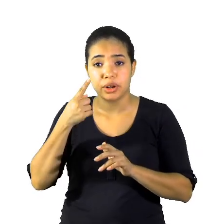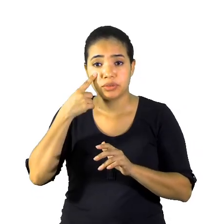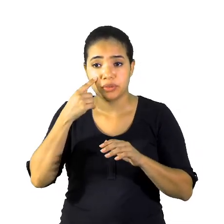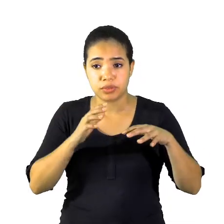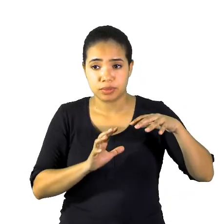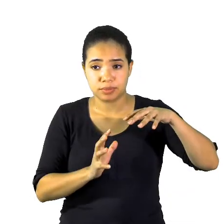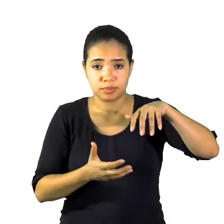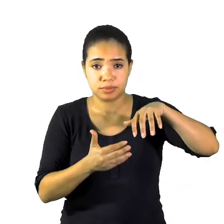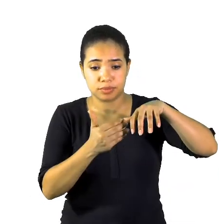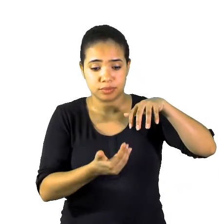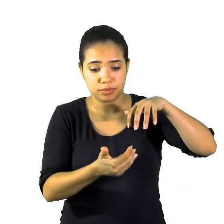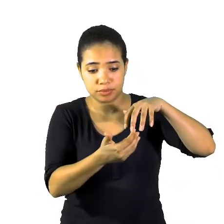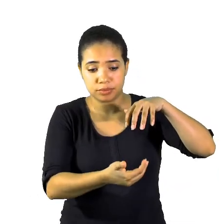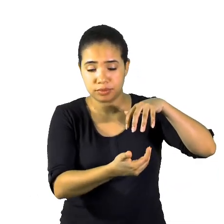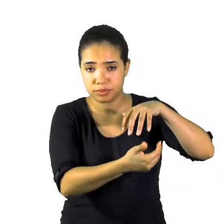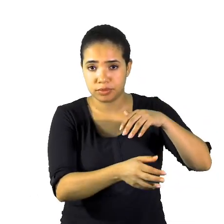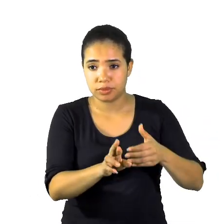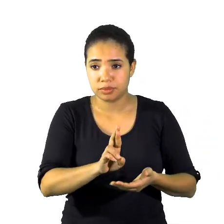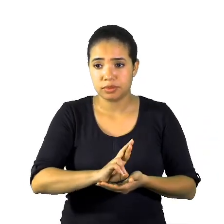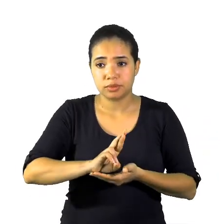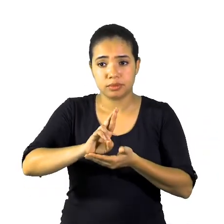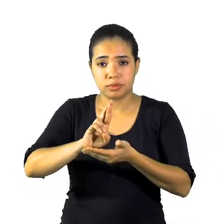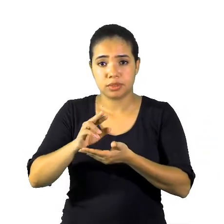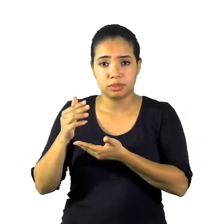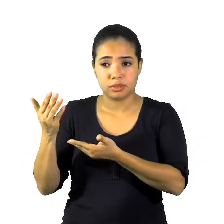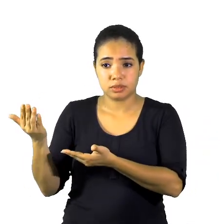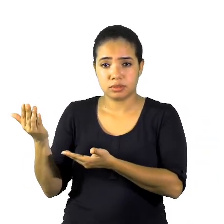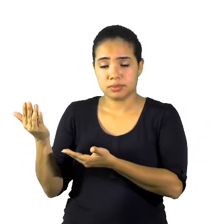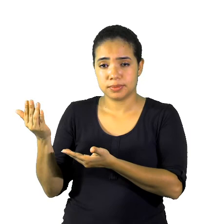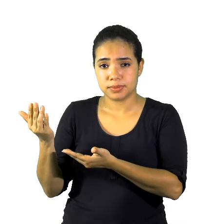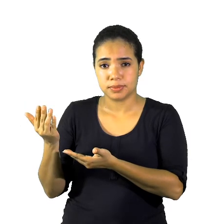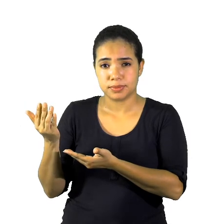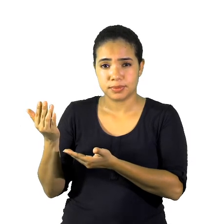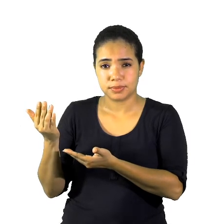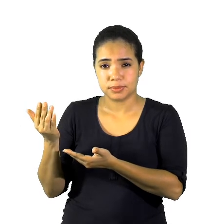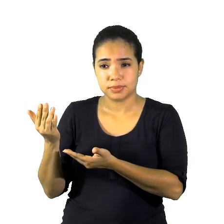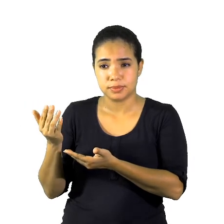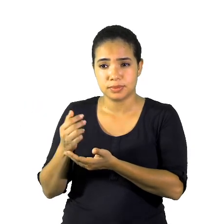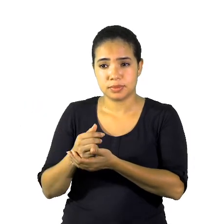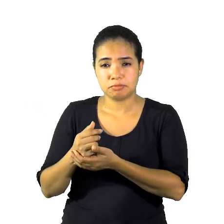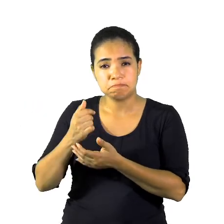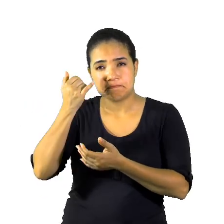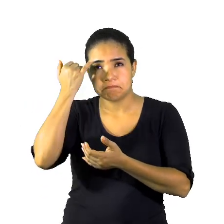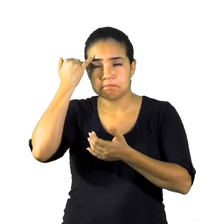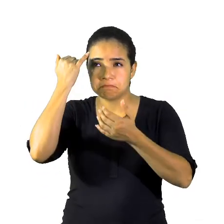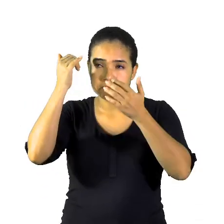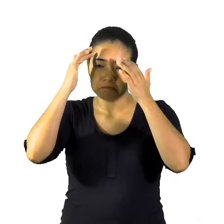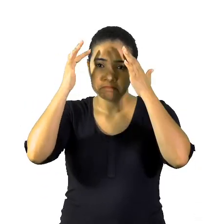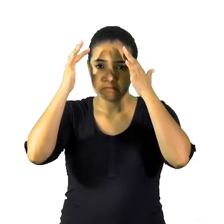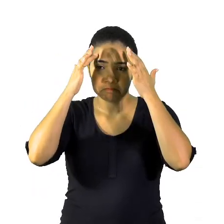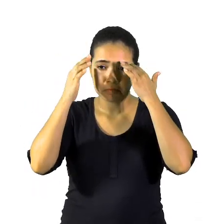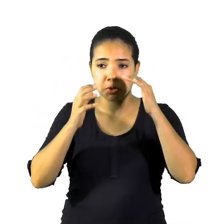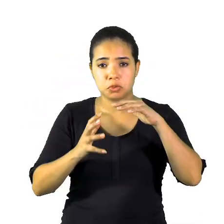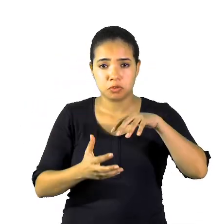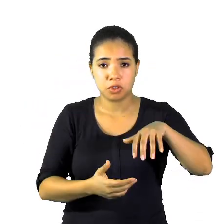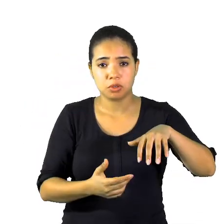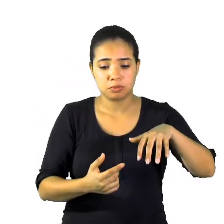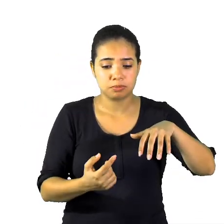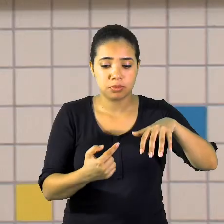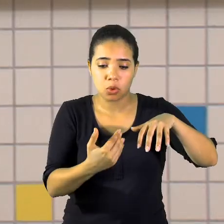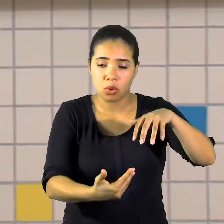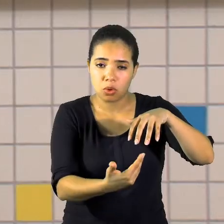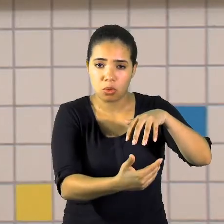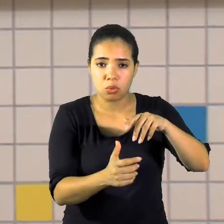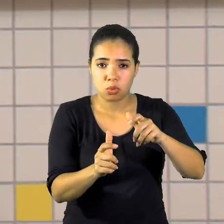no desenho, são as representações para pontos imaginários, né, que indicam a altitude de um